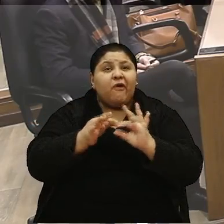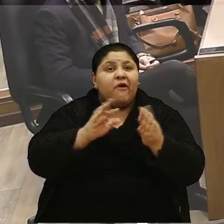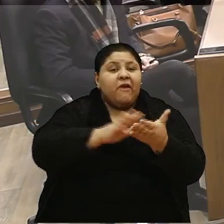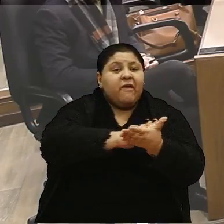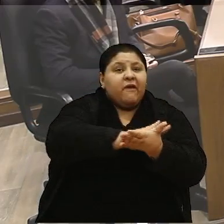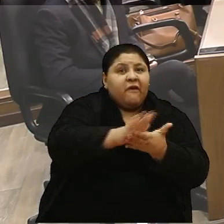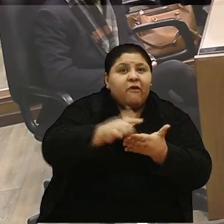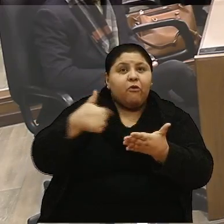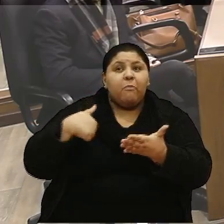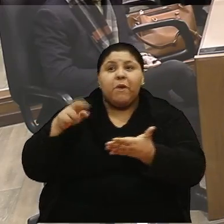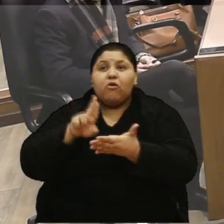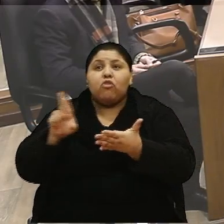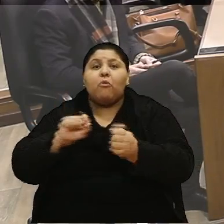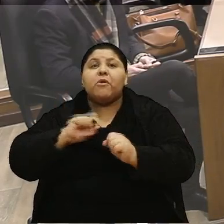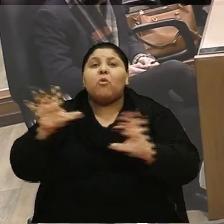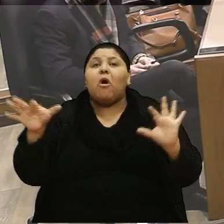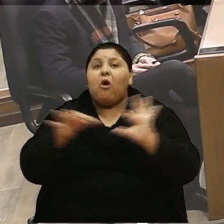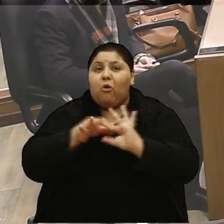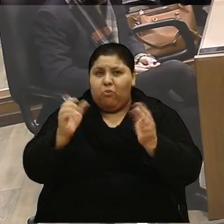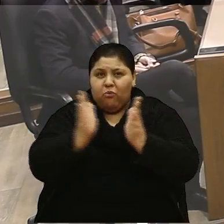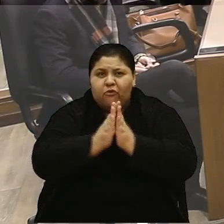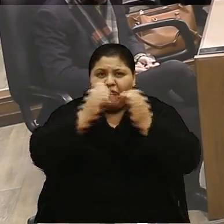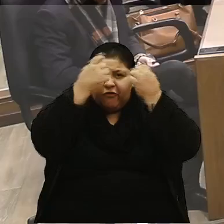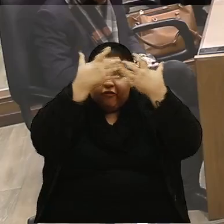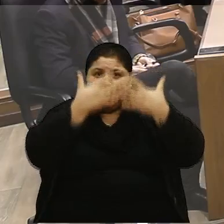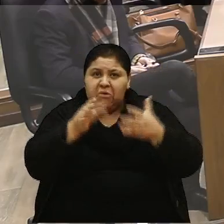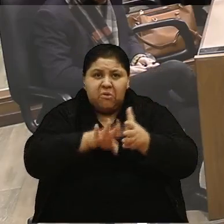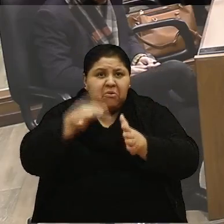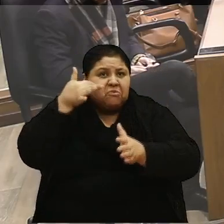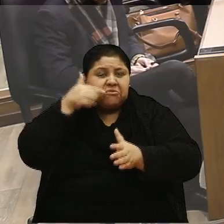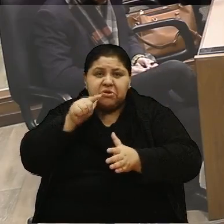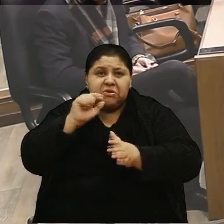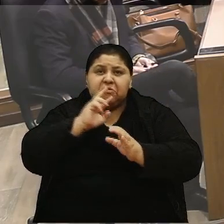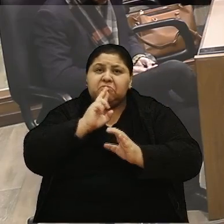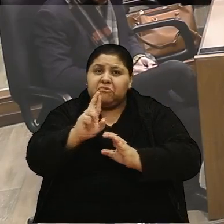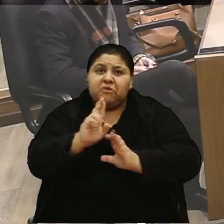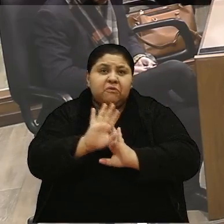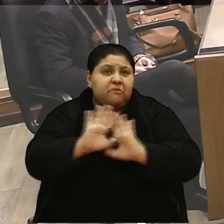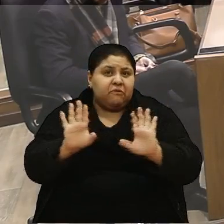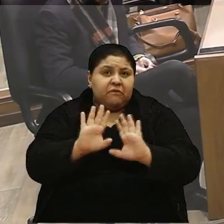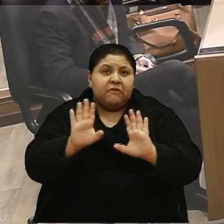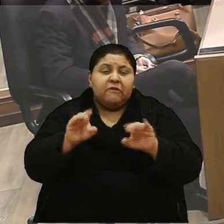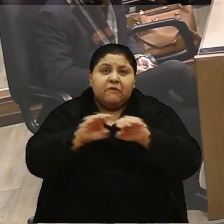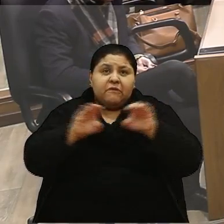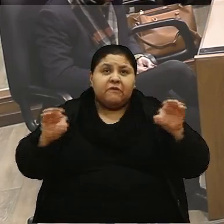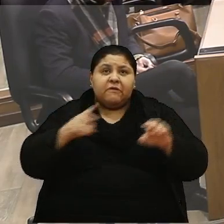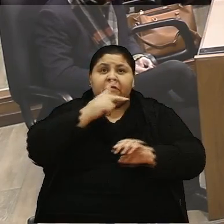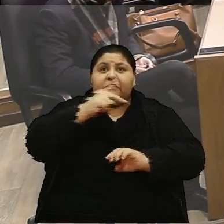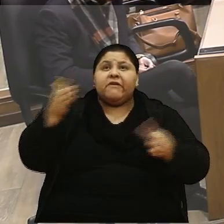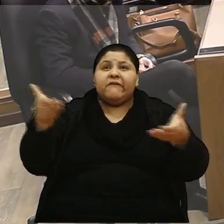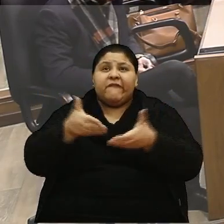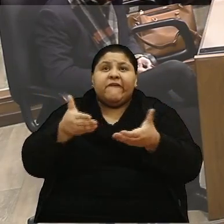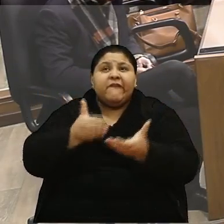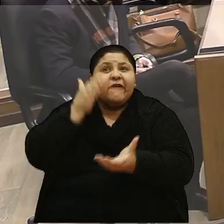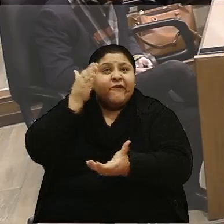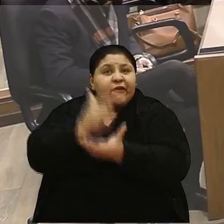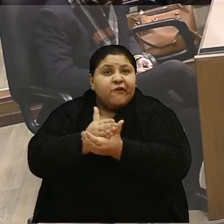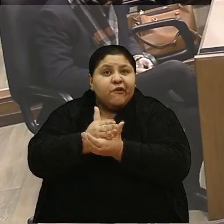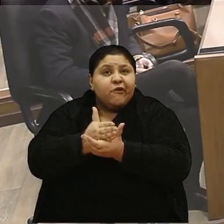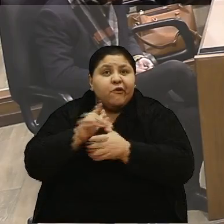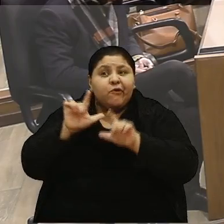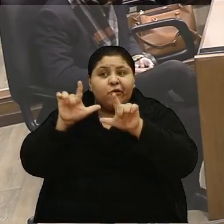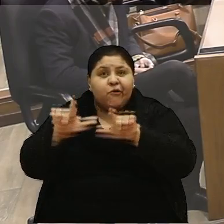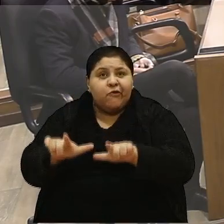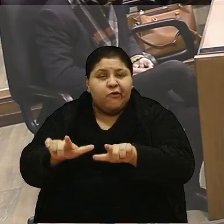e o meu nome. Ela, por favor, tipifique isso, que até agora não conseguiu responder. Se não, a bancada do Progressista já está encaminhando ofício à sua mesa para que as